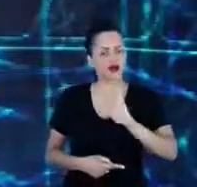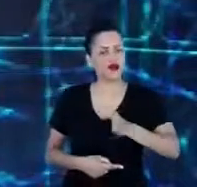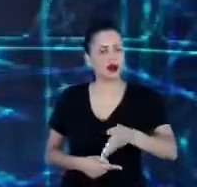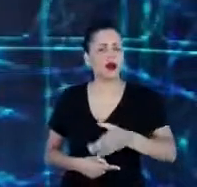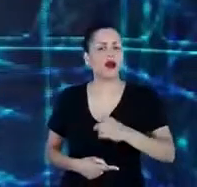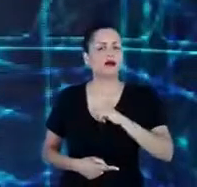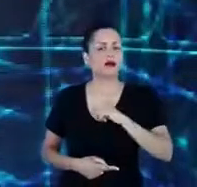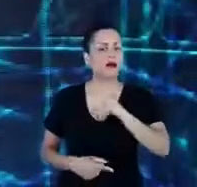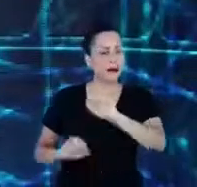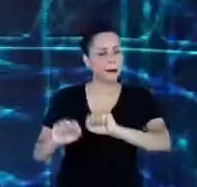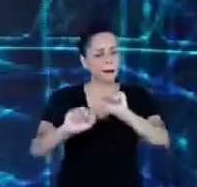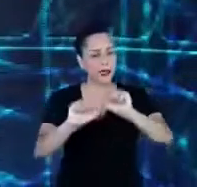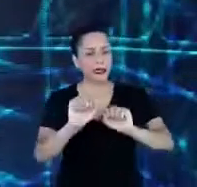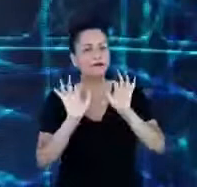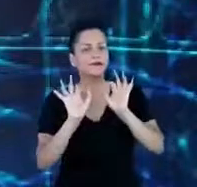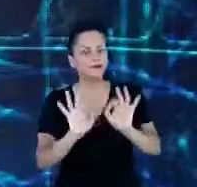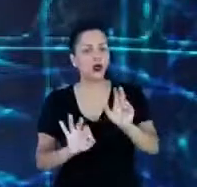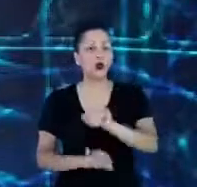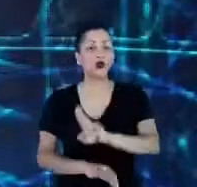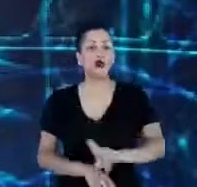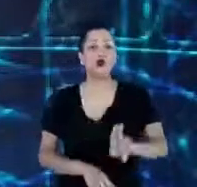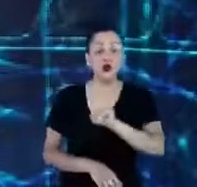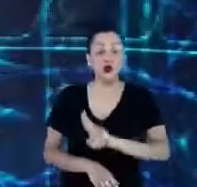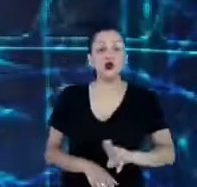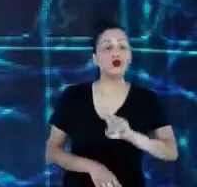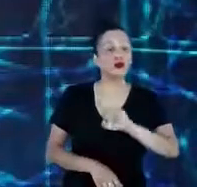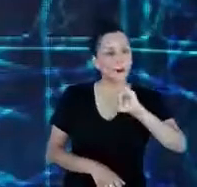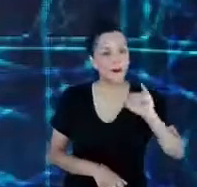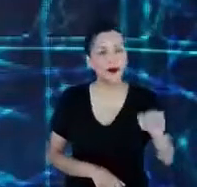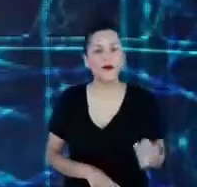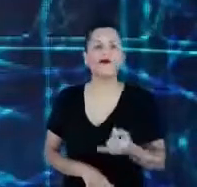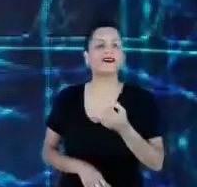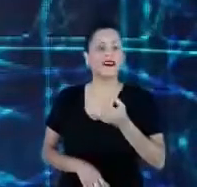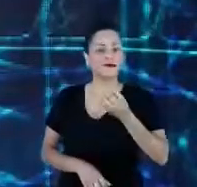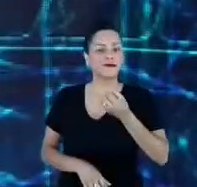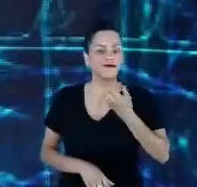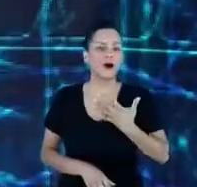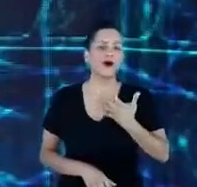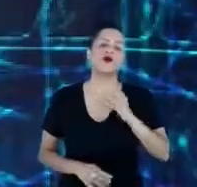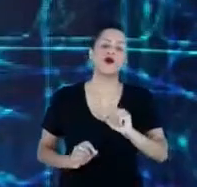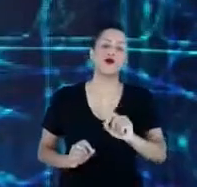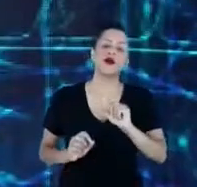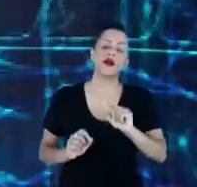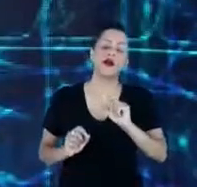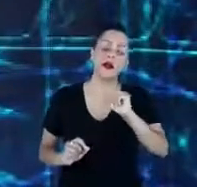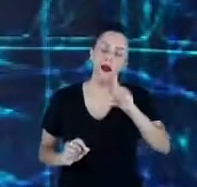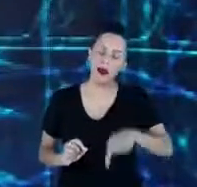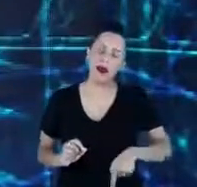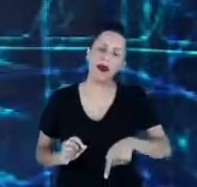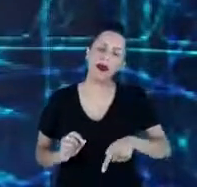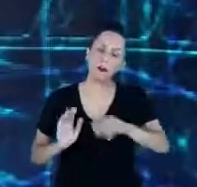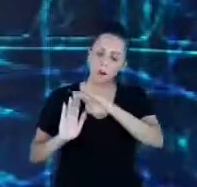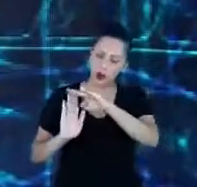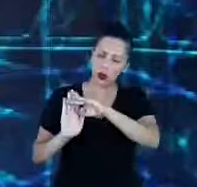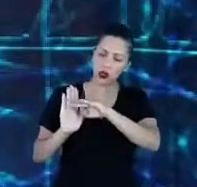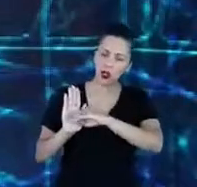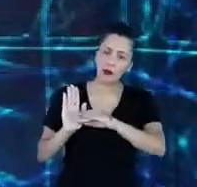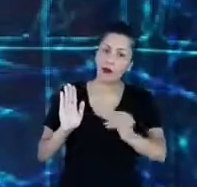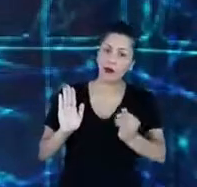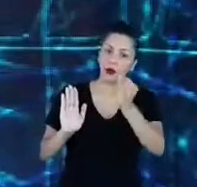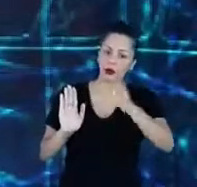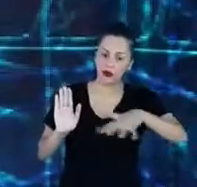de fato usam e se aproveitam de um programa é dessa importância para o setor Como já